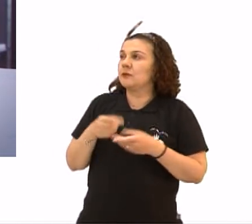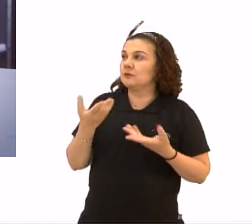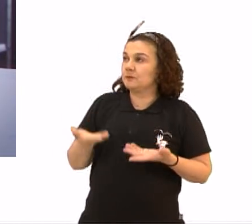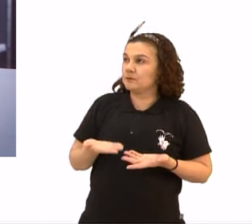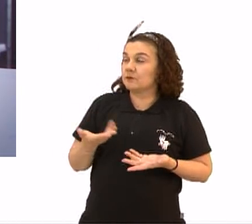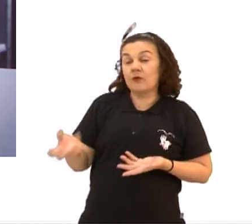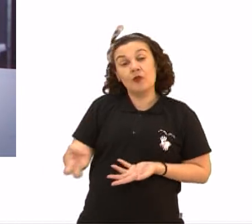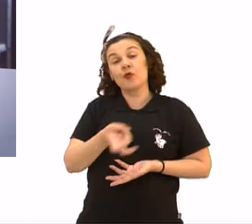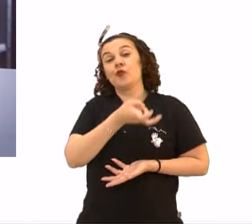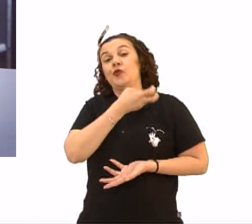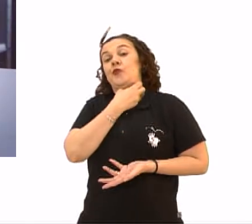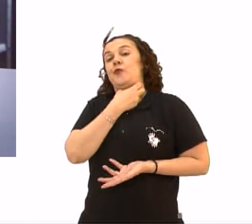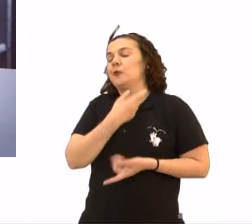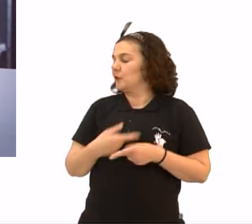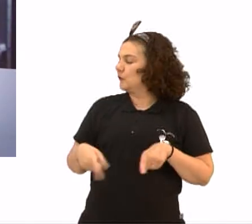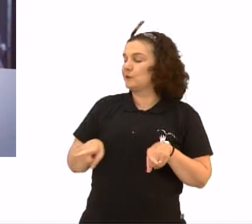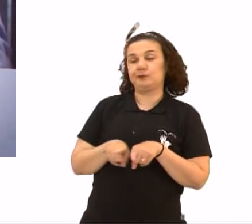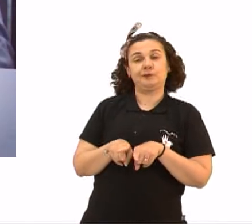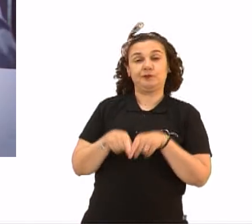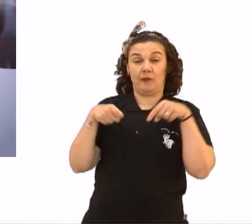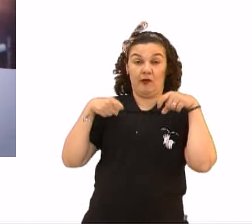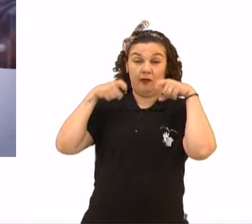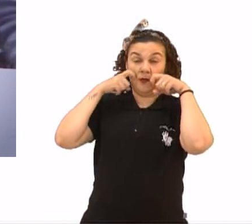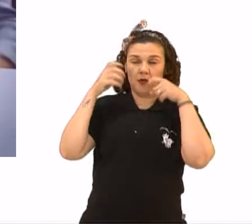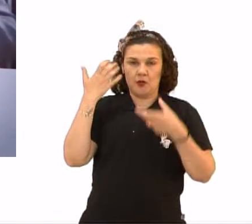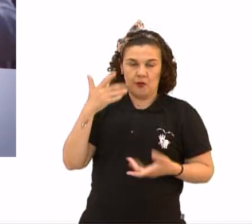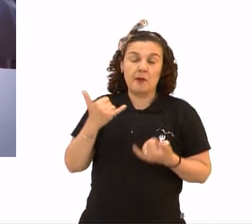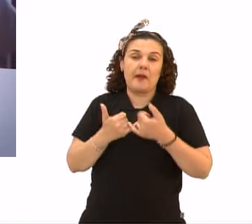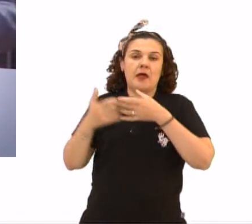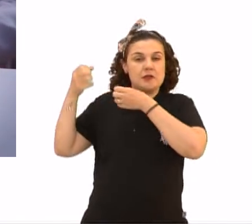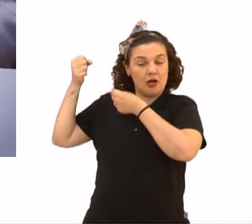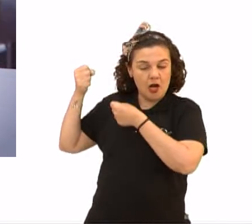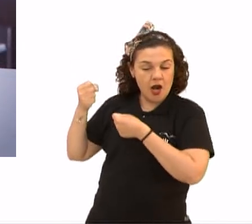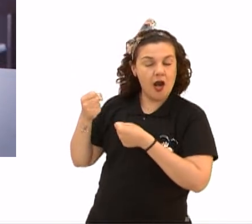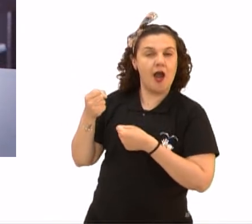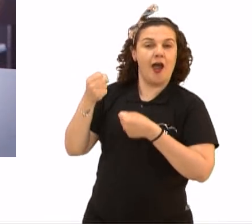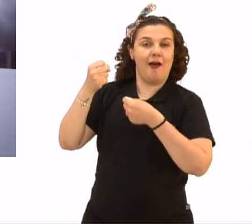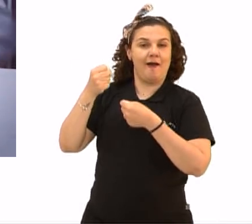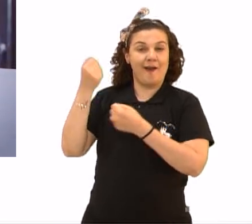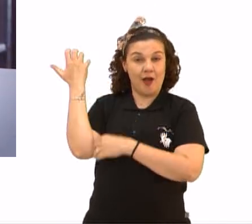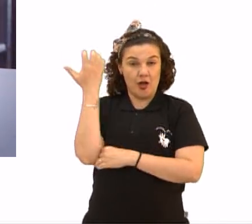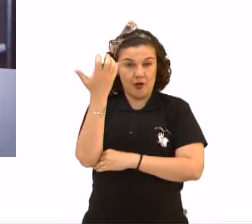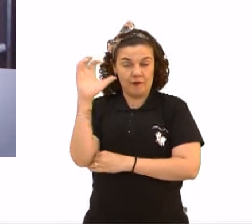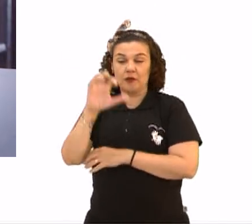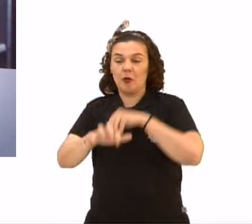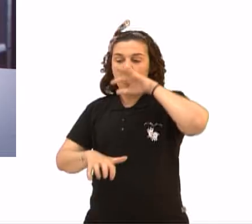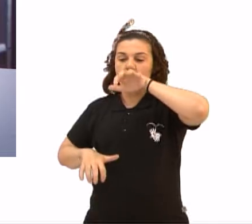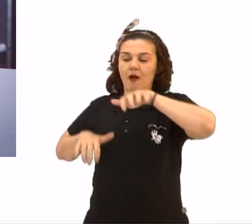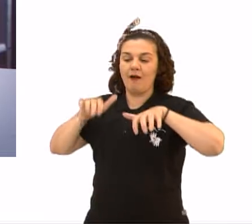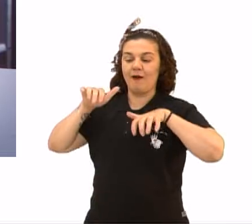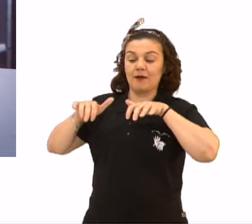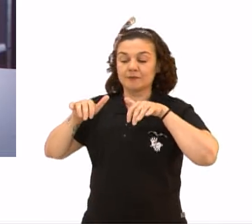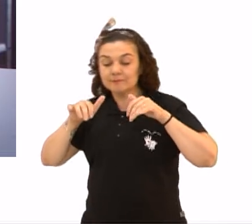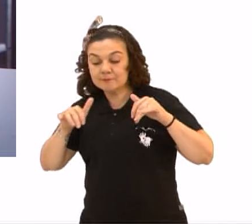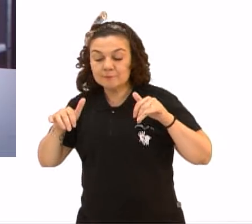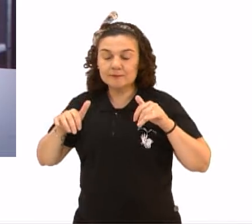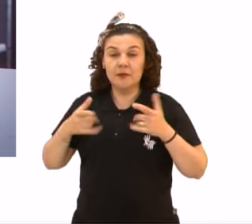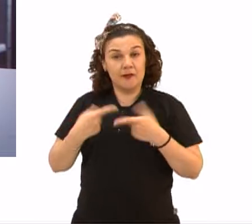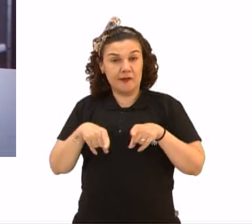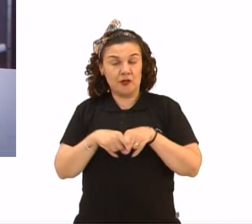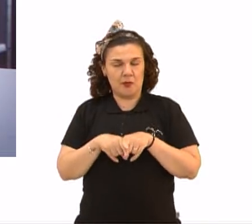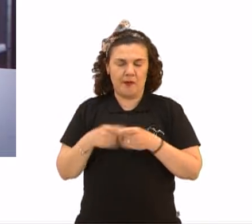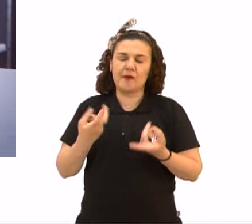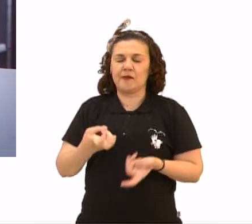o vampiro também, que nem eu falei, o vampiro tem muito, assim, do Tarzan, assim, né, de pular de árvore em árvore, e dos